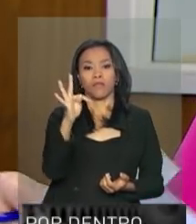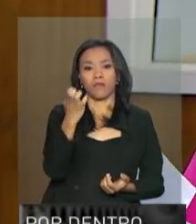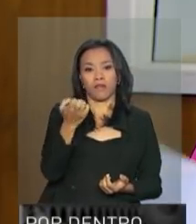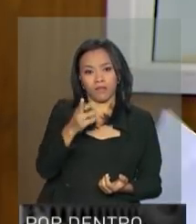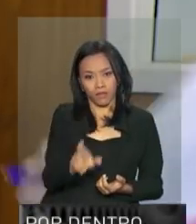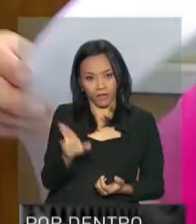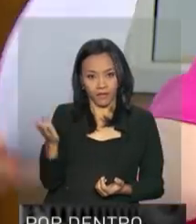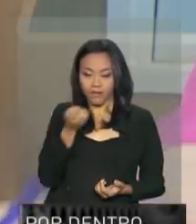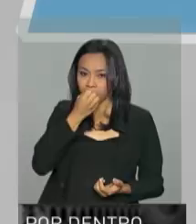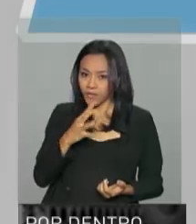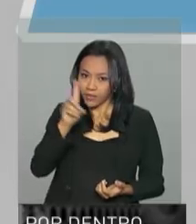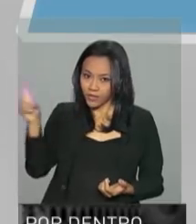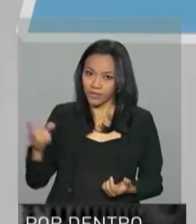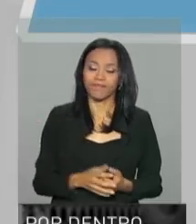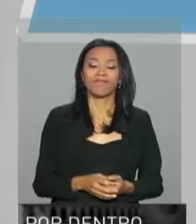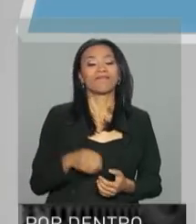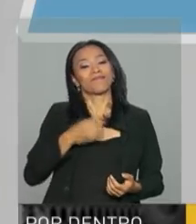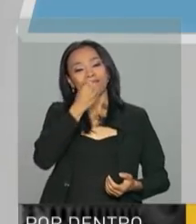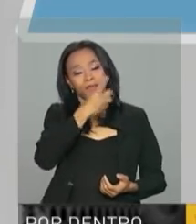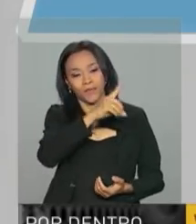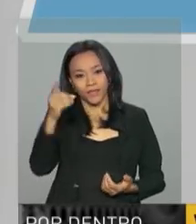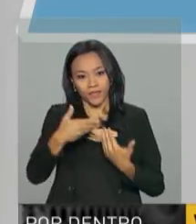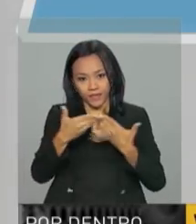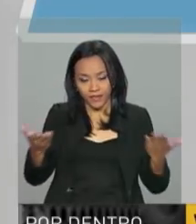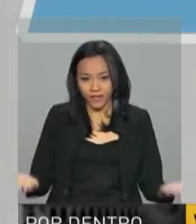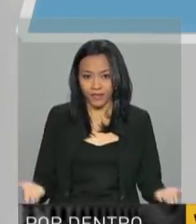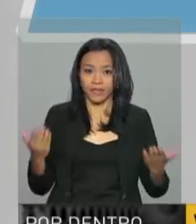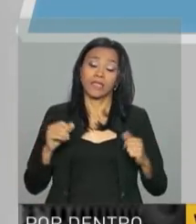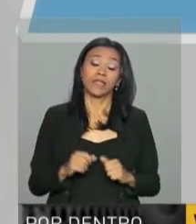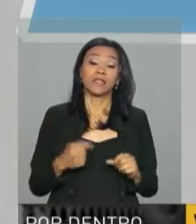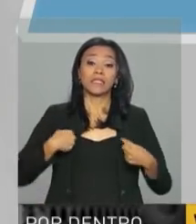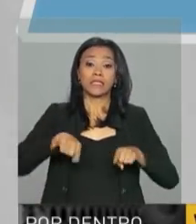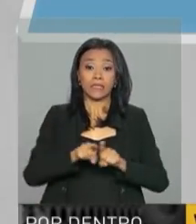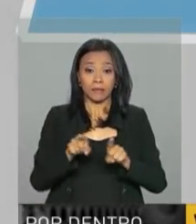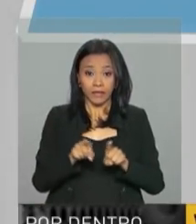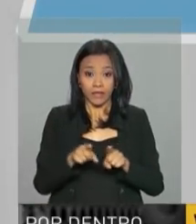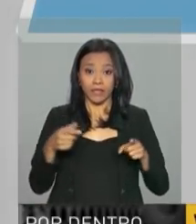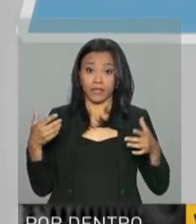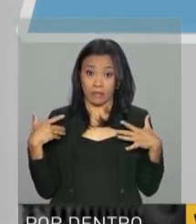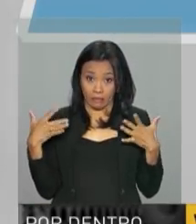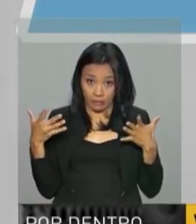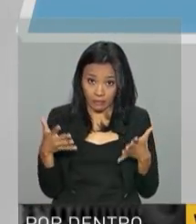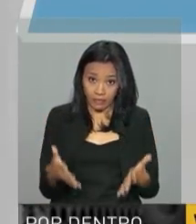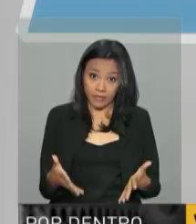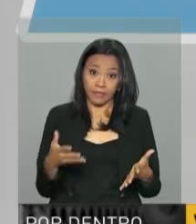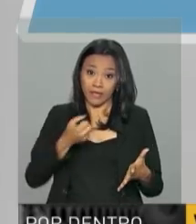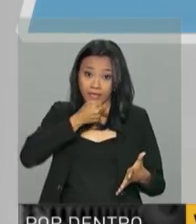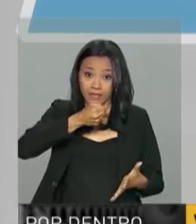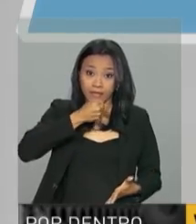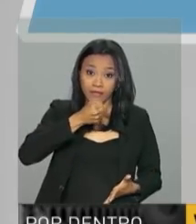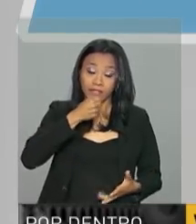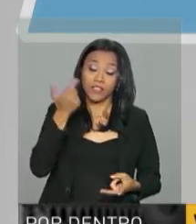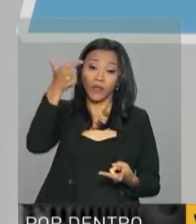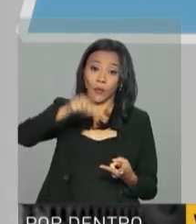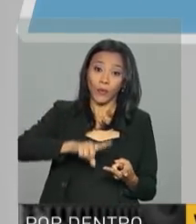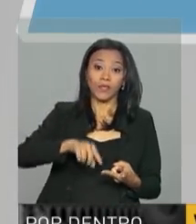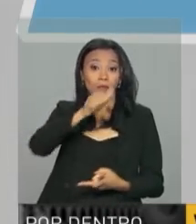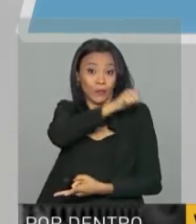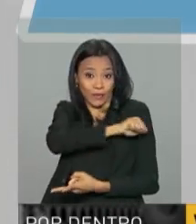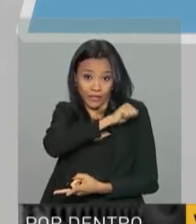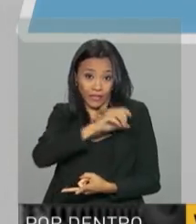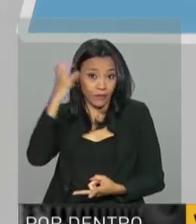Opa, bom dia também para você, além da Rádio Nacional de Brasília, também participando dessa entrevista, a Rádio Nacional do Rio de